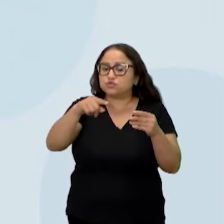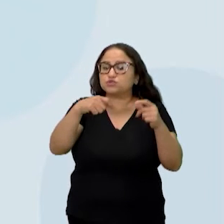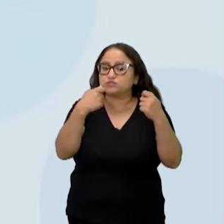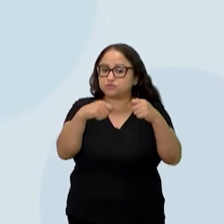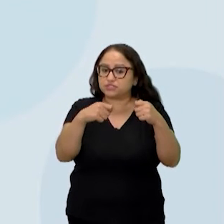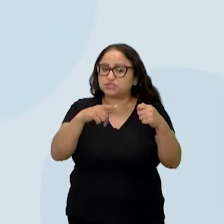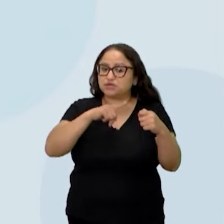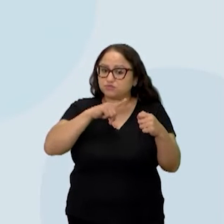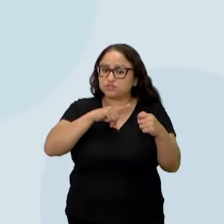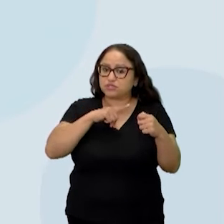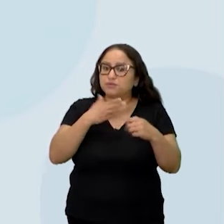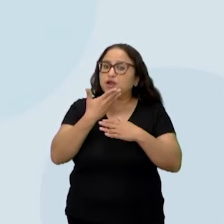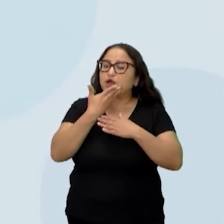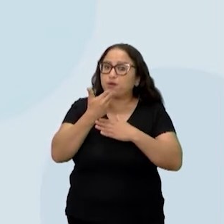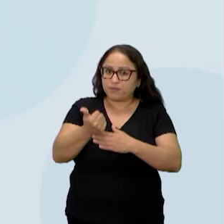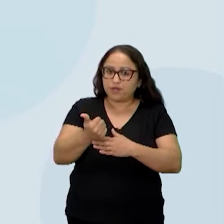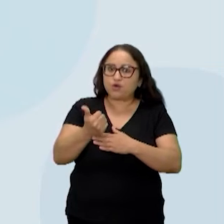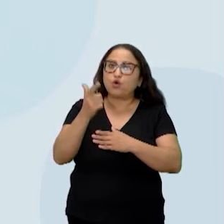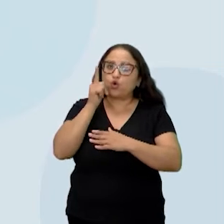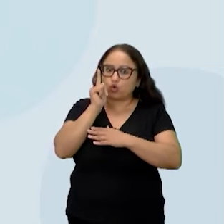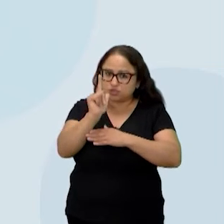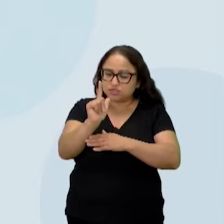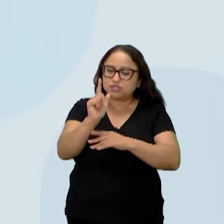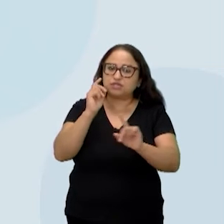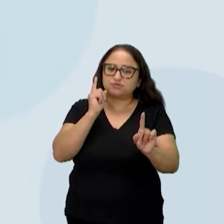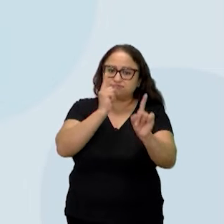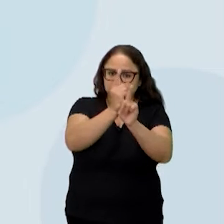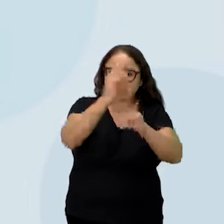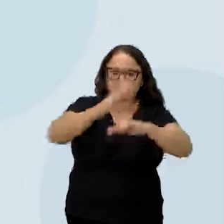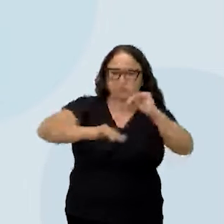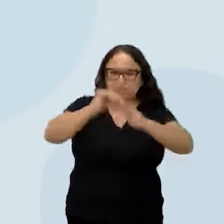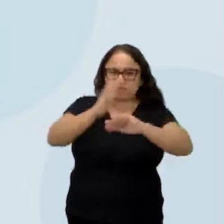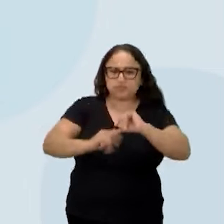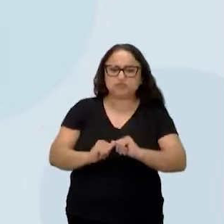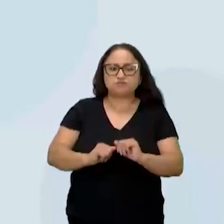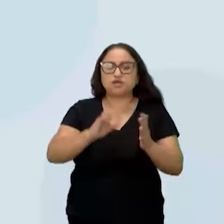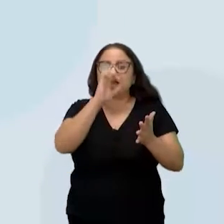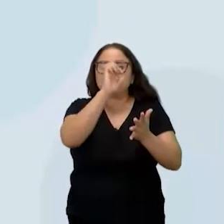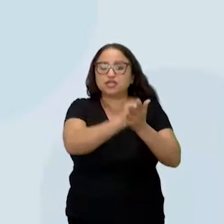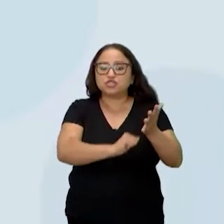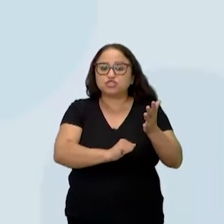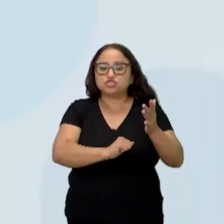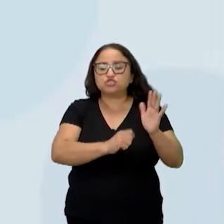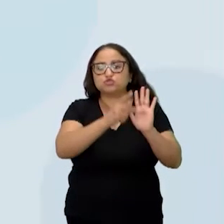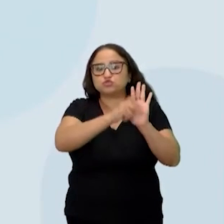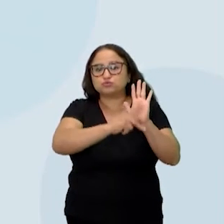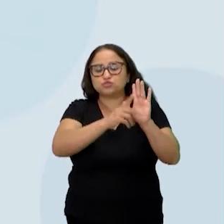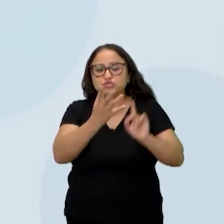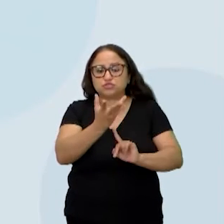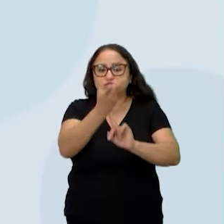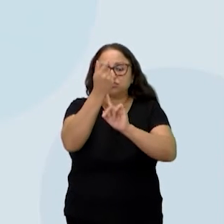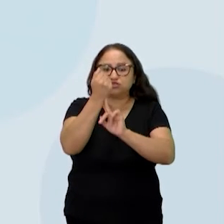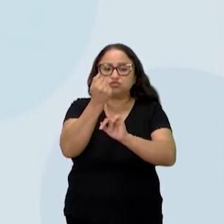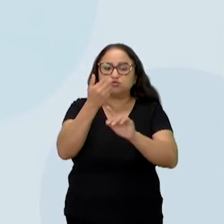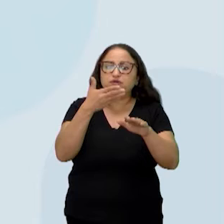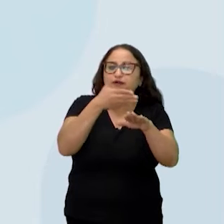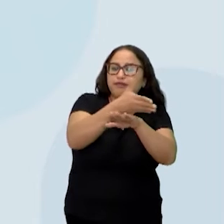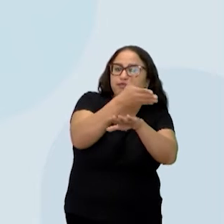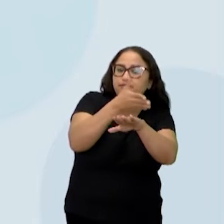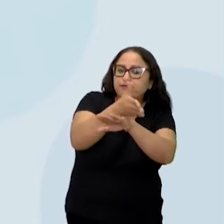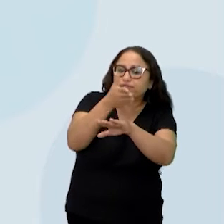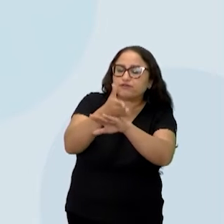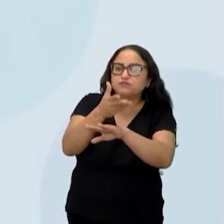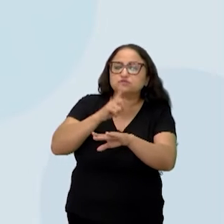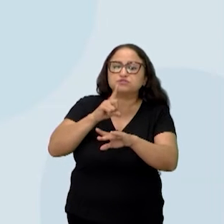mais para atingir aquela habilidade? Vamos lá? Registros de projetos artísticos, intervenções artísticas em artes